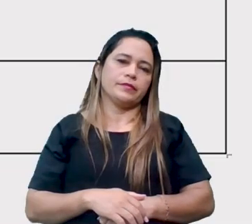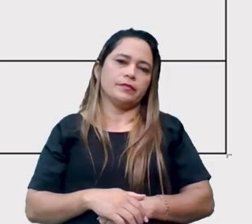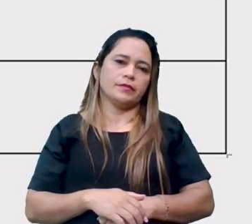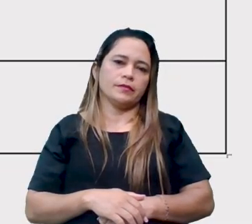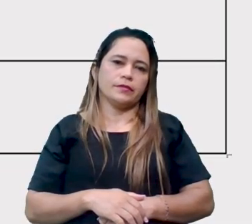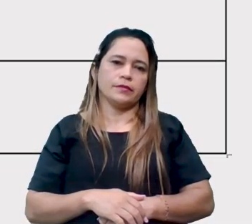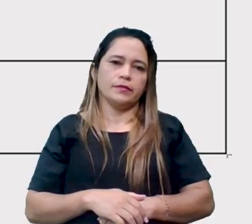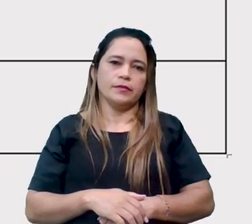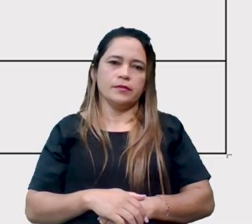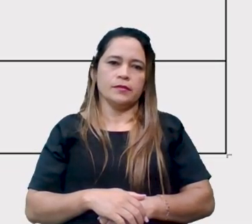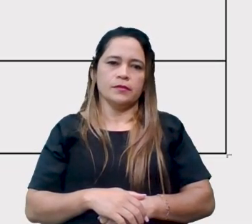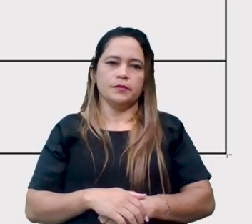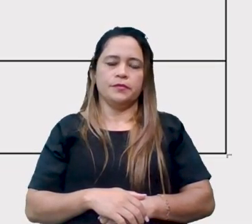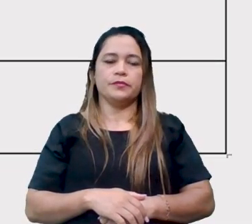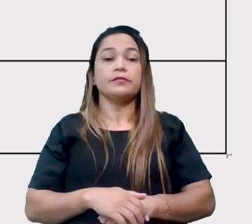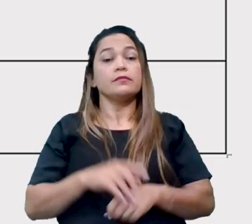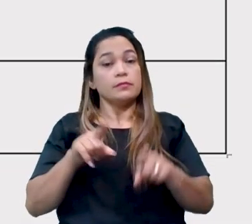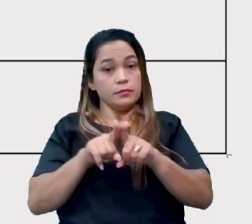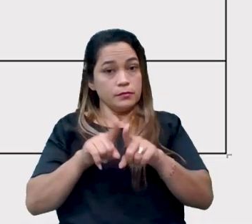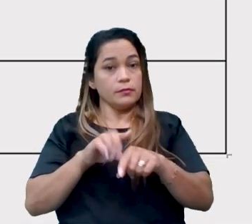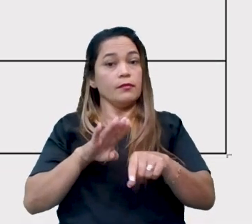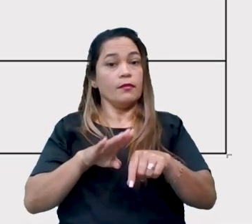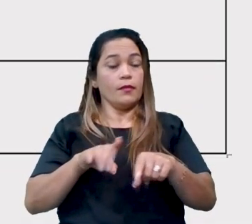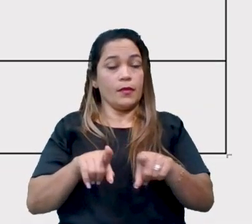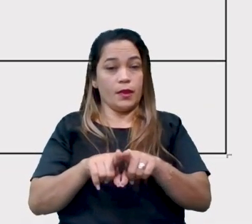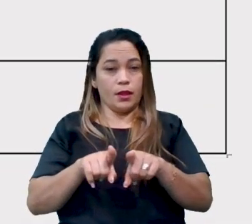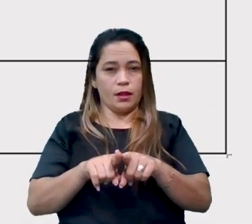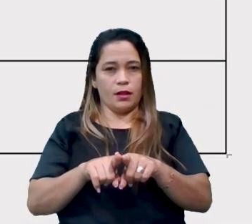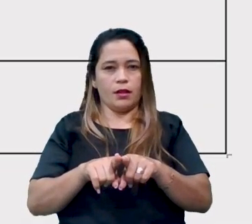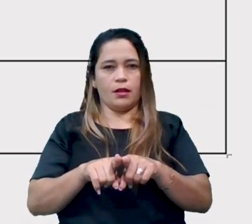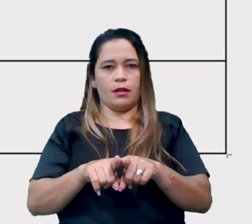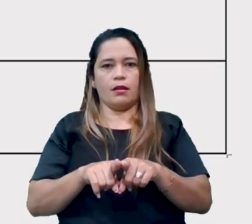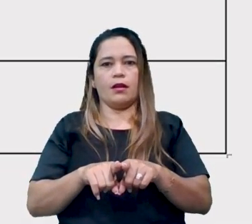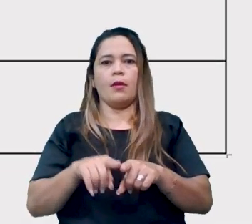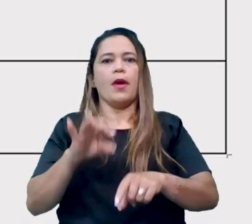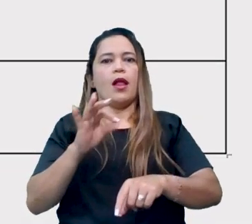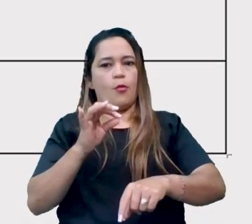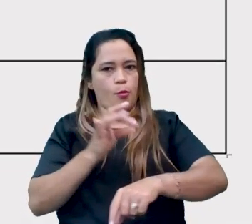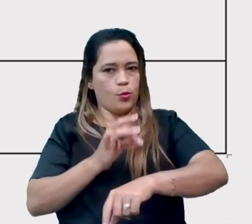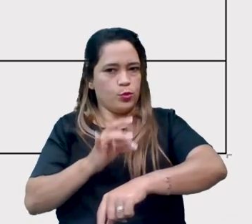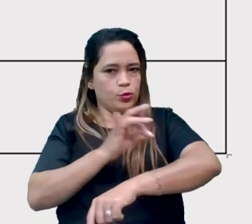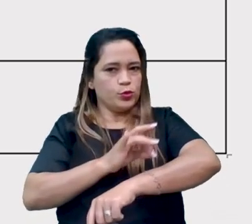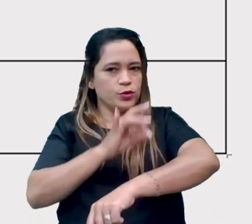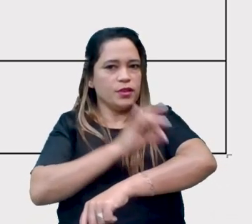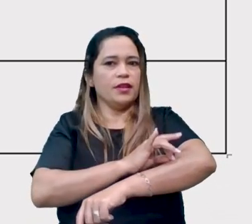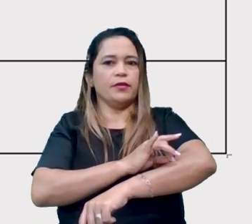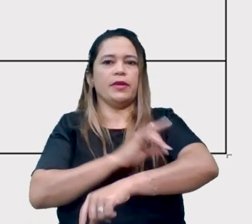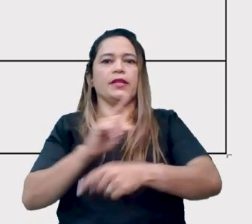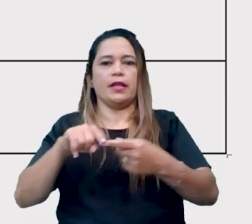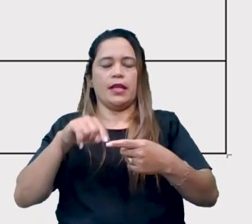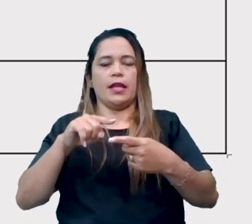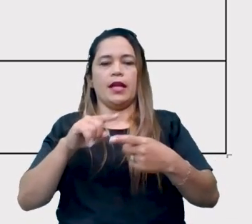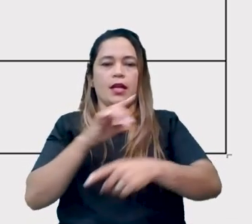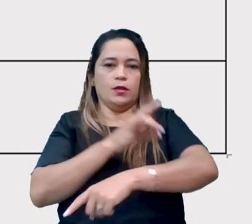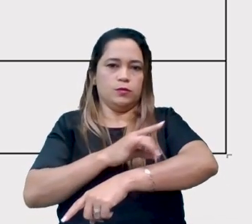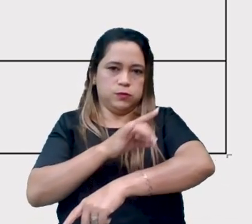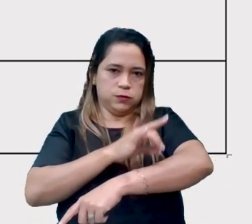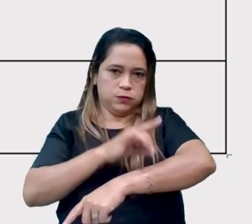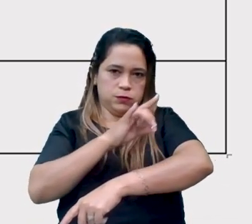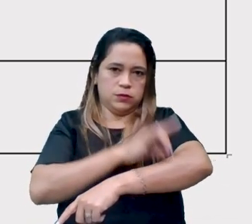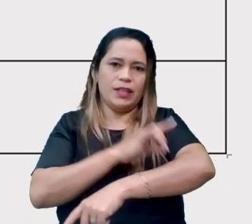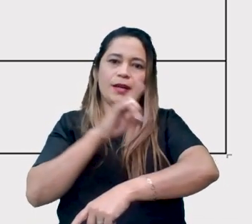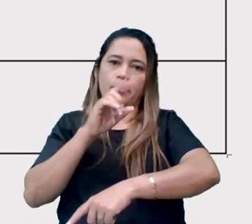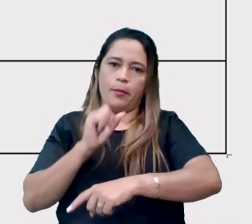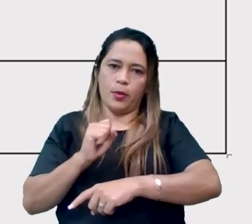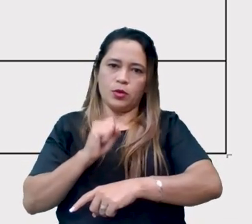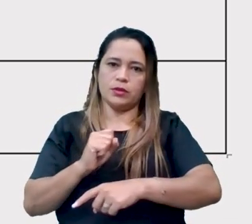novo. Essa doença também é transmitida pelo Aedes aegypti, mas não é só ele não, tá bom? Eu vou falar para você que essa doença